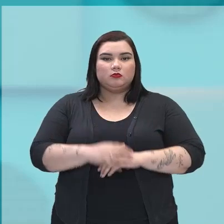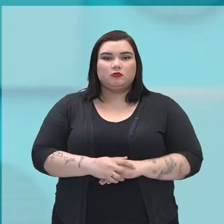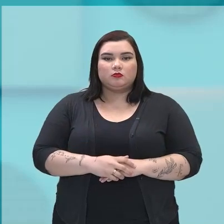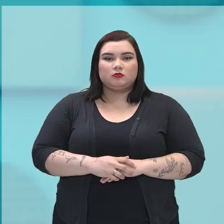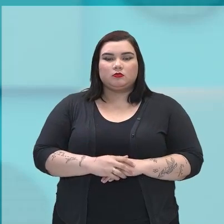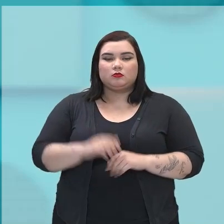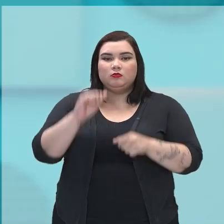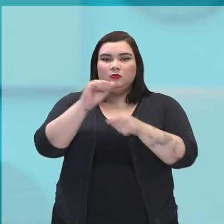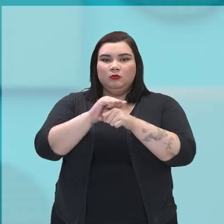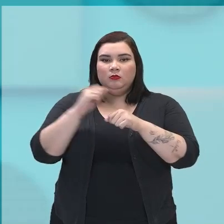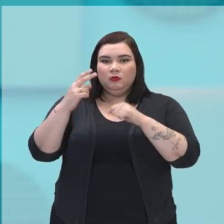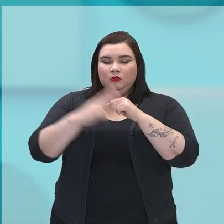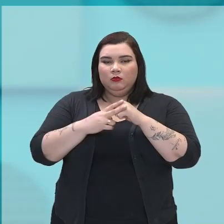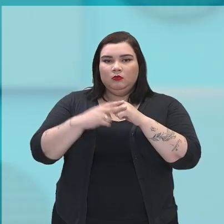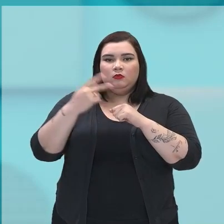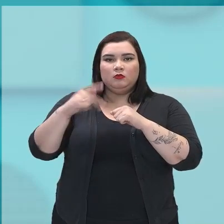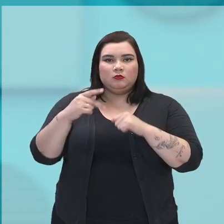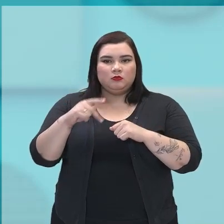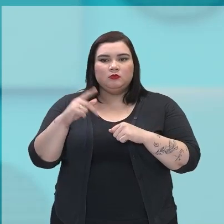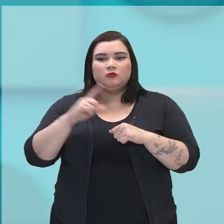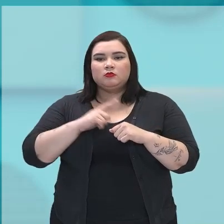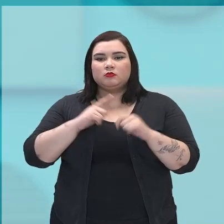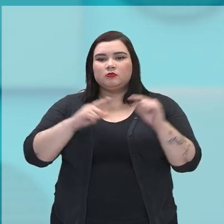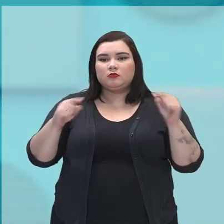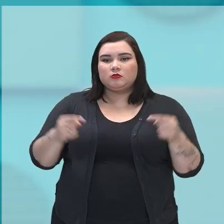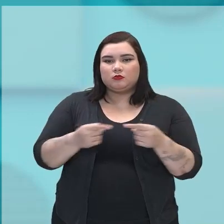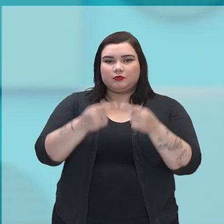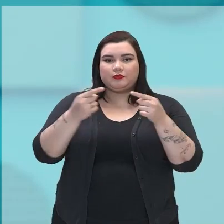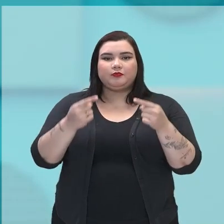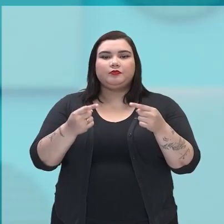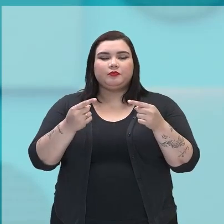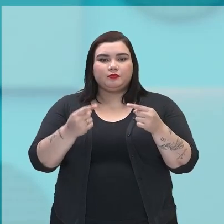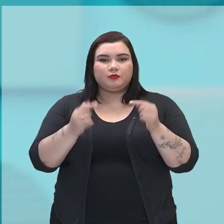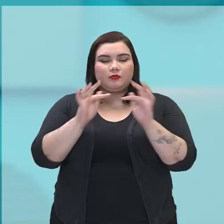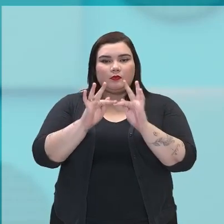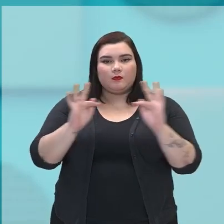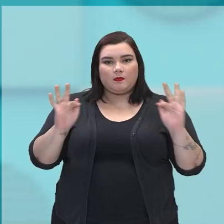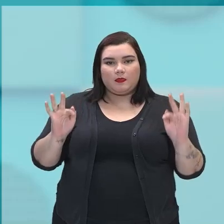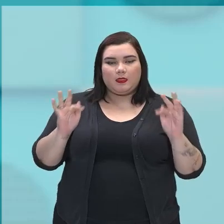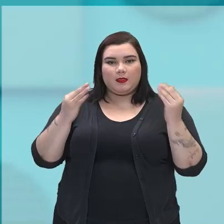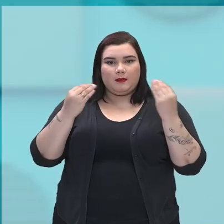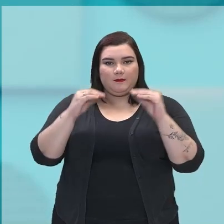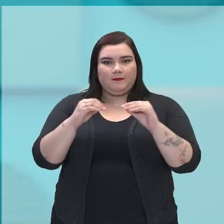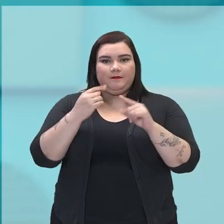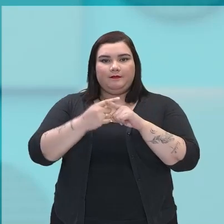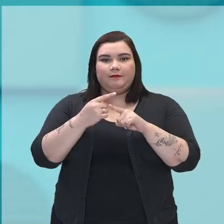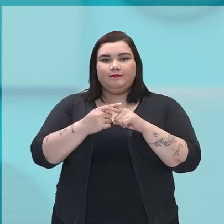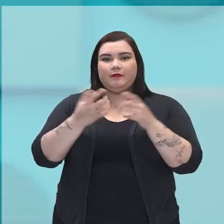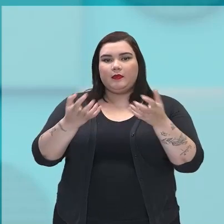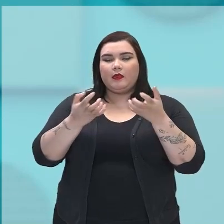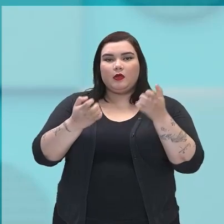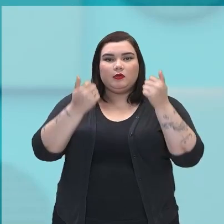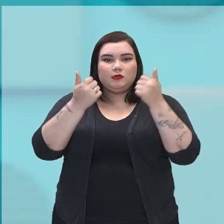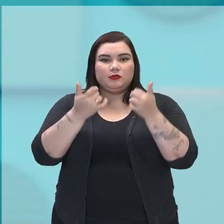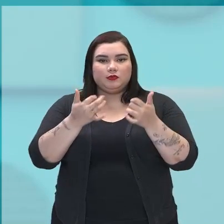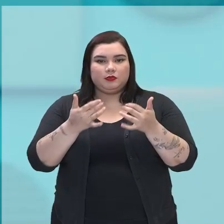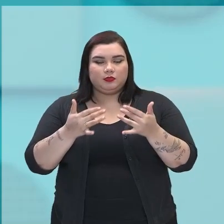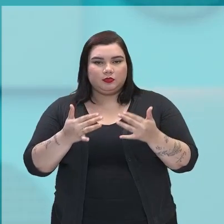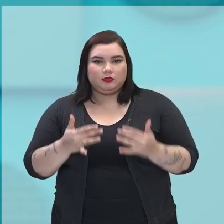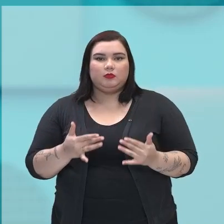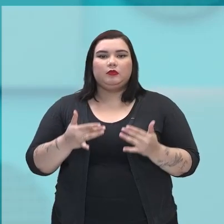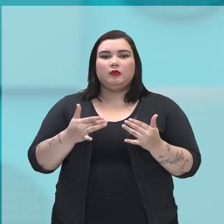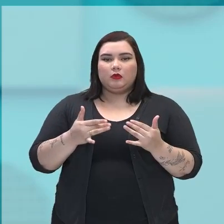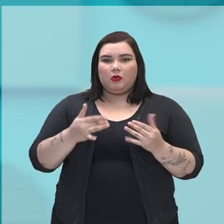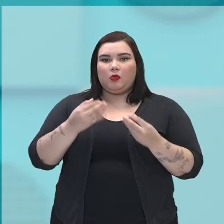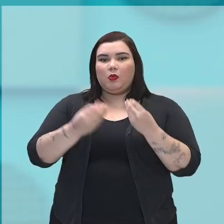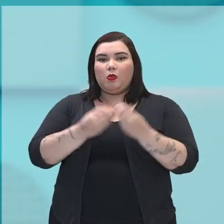advérbio de frequência se encaixa melhor na frase, porque a gente vai querer explicar, né, dizer